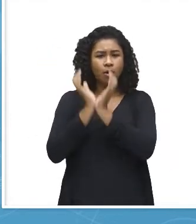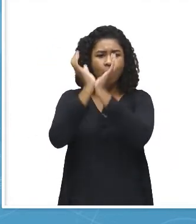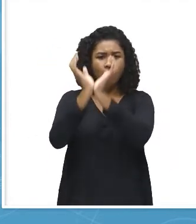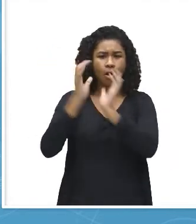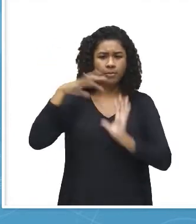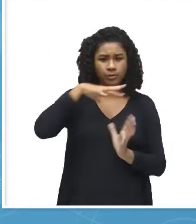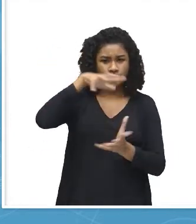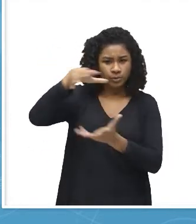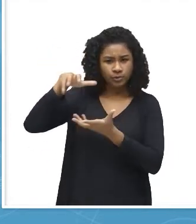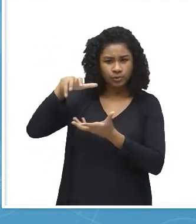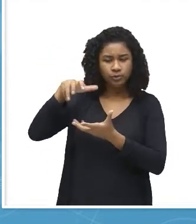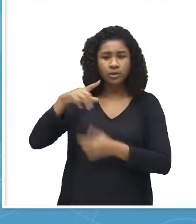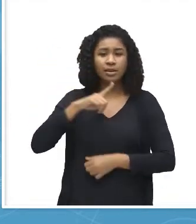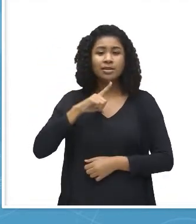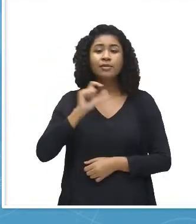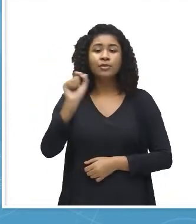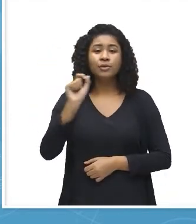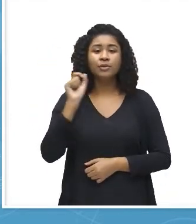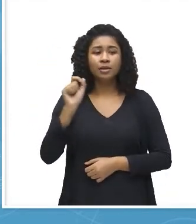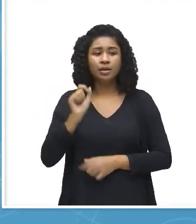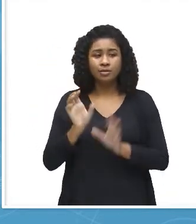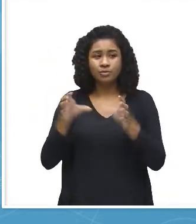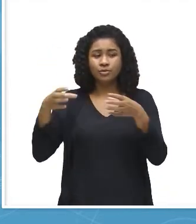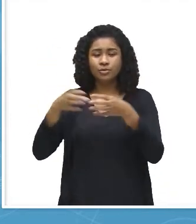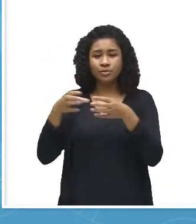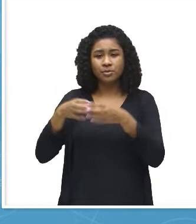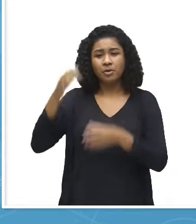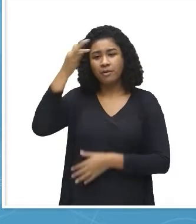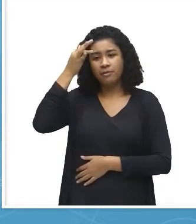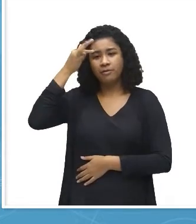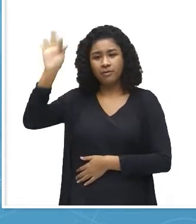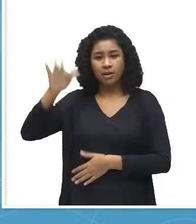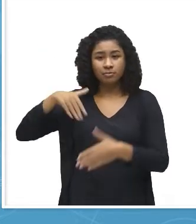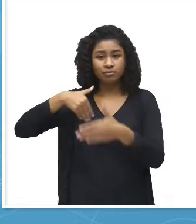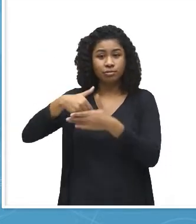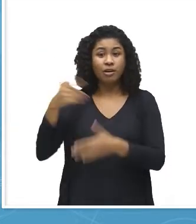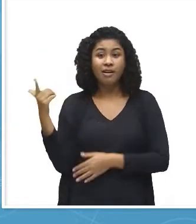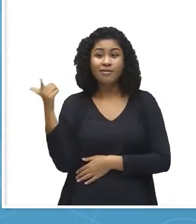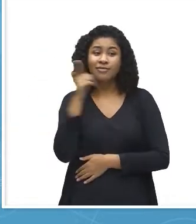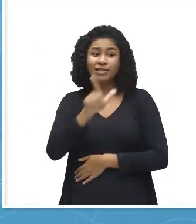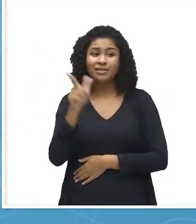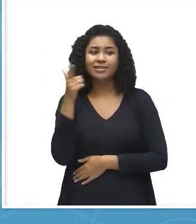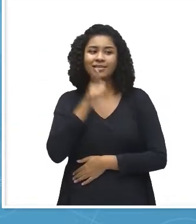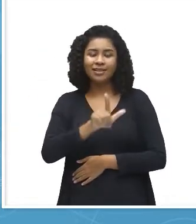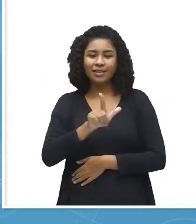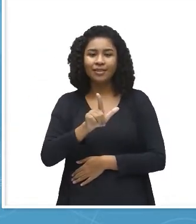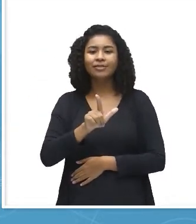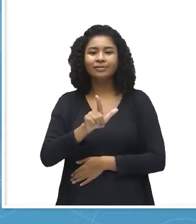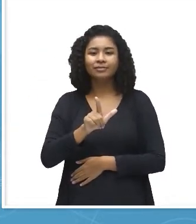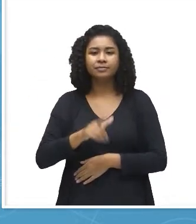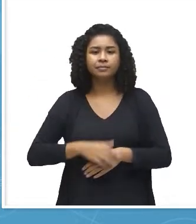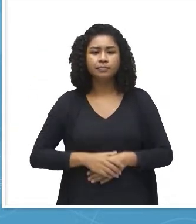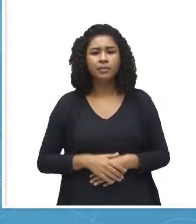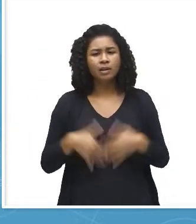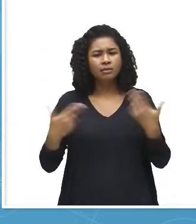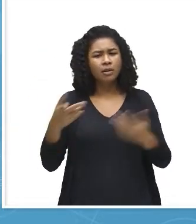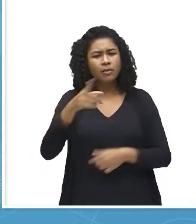futebol. Ganhou na final contra a equipe da Croácia, salvo engano. E vocês notam,